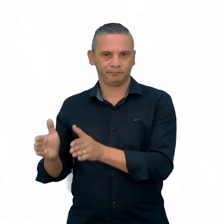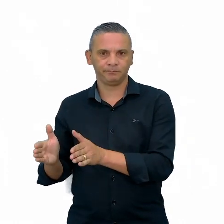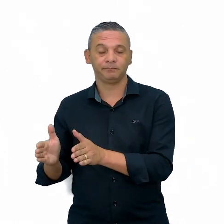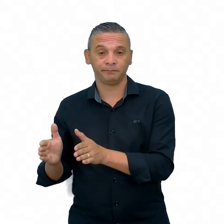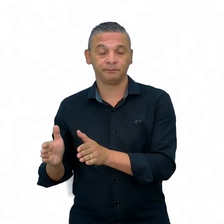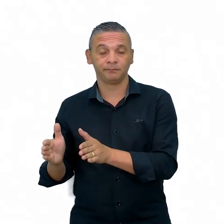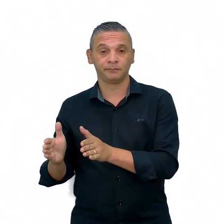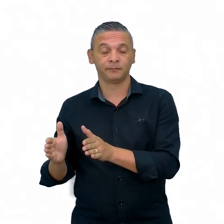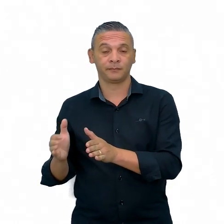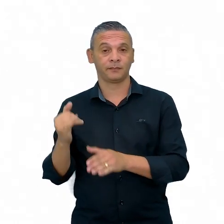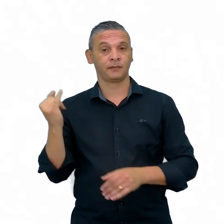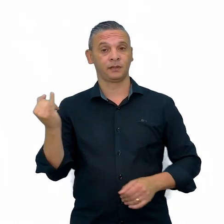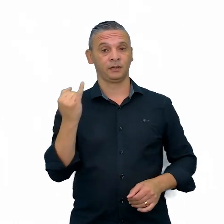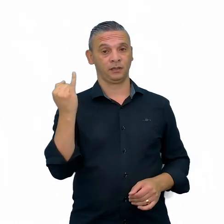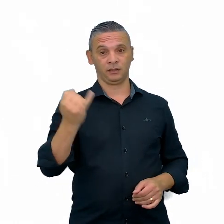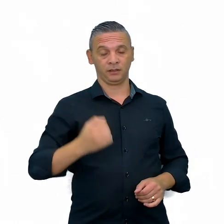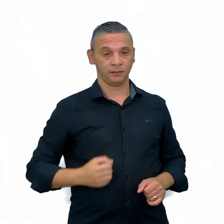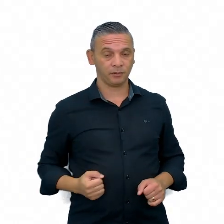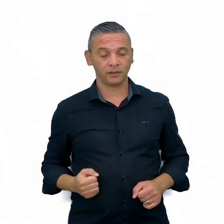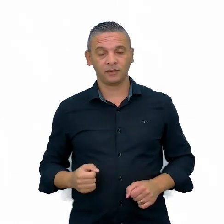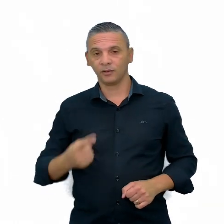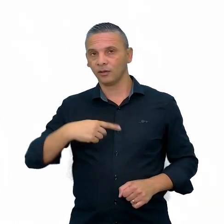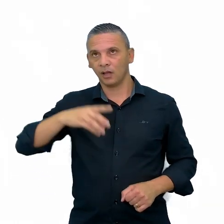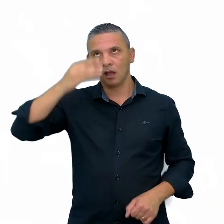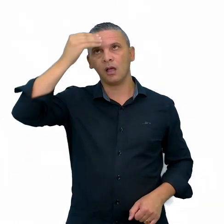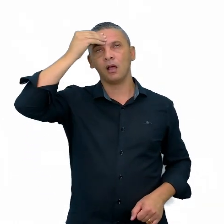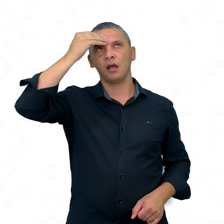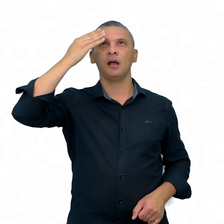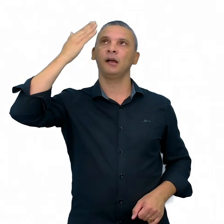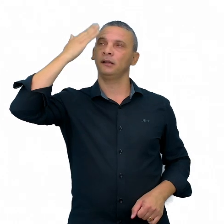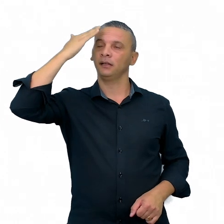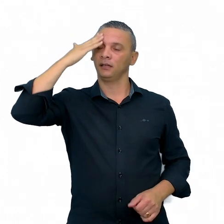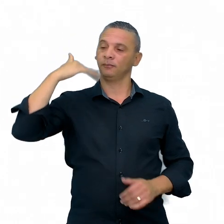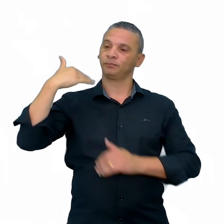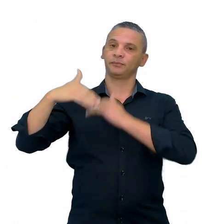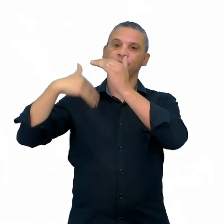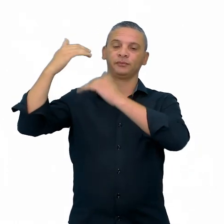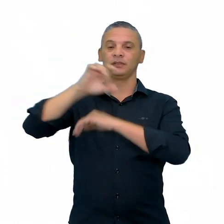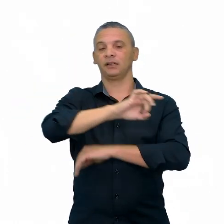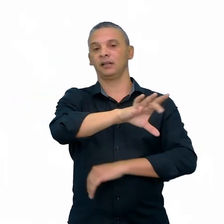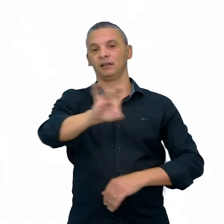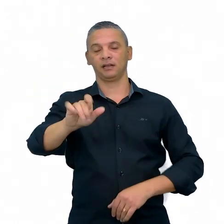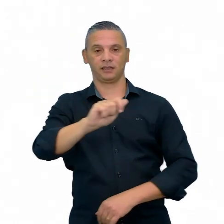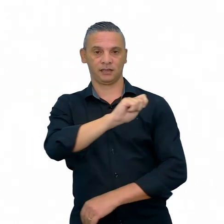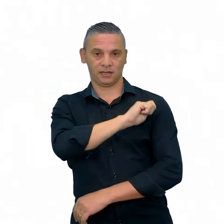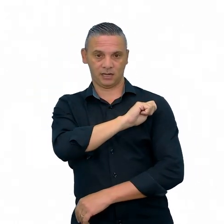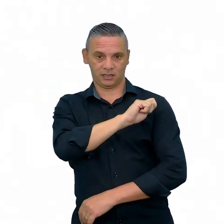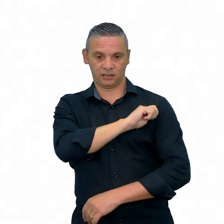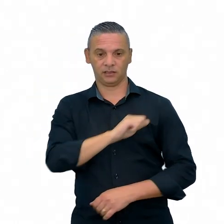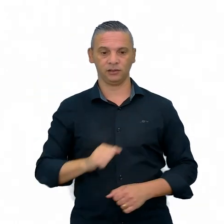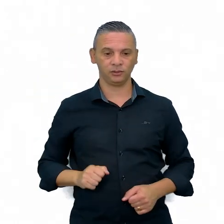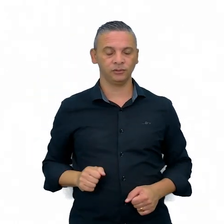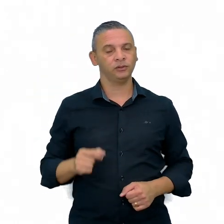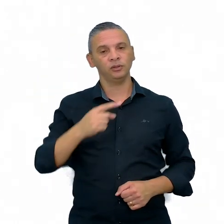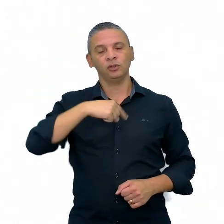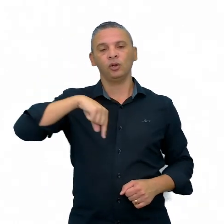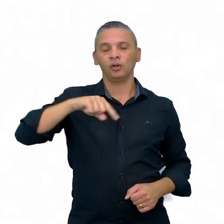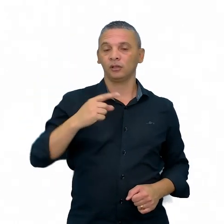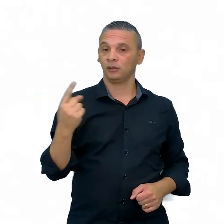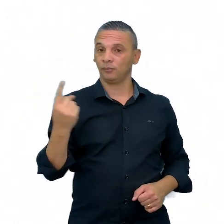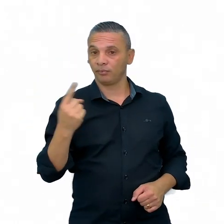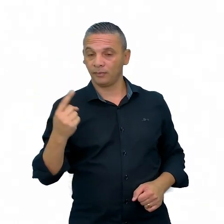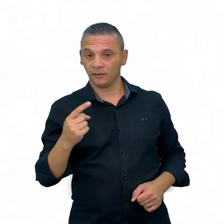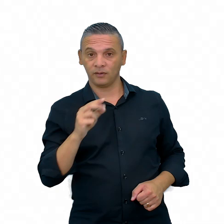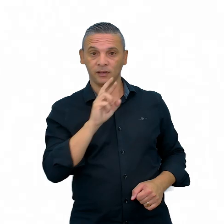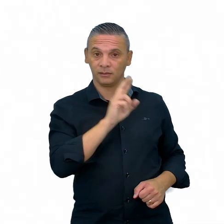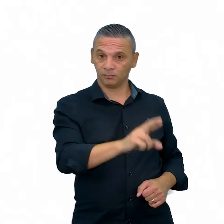dessa taxonomia, porque nós conseguimos compreender o avanço desses estudantes. Pensando que nós temos que primeiro